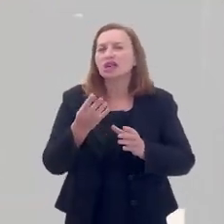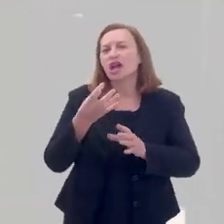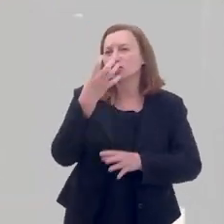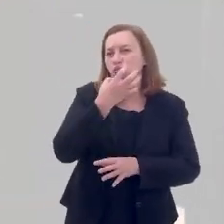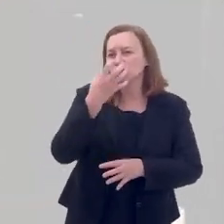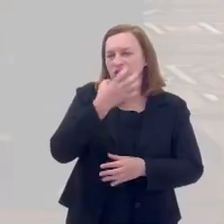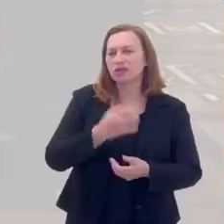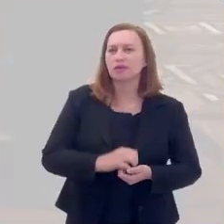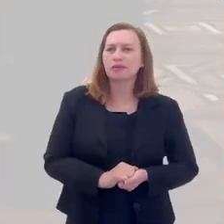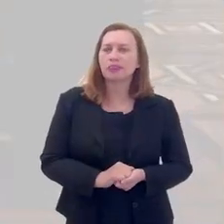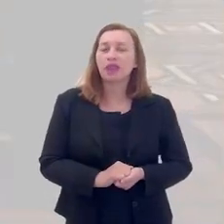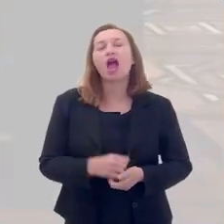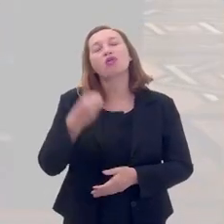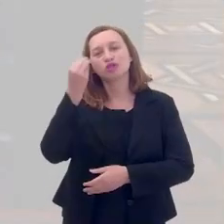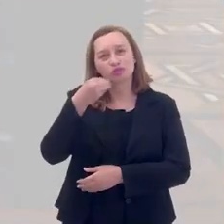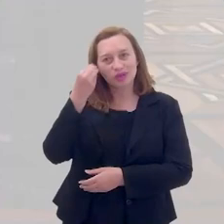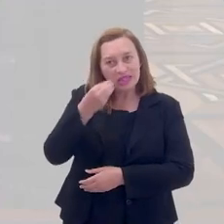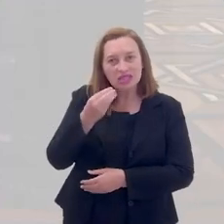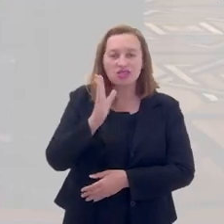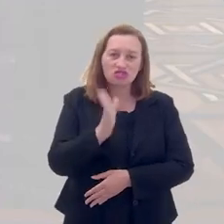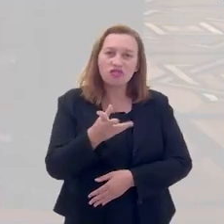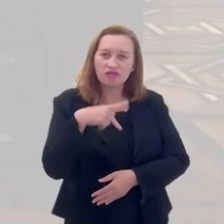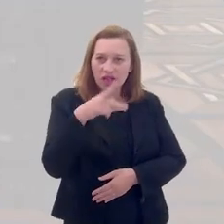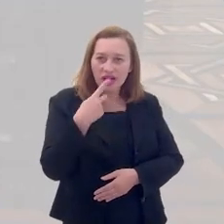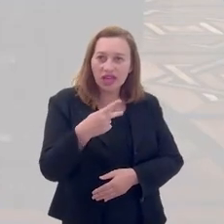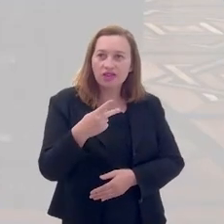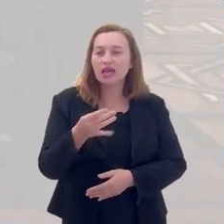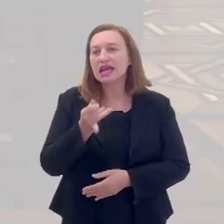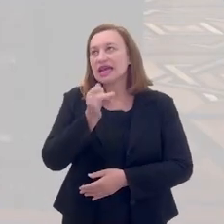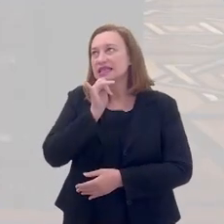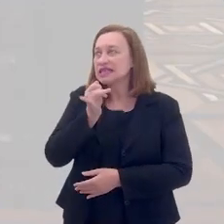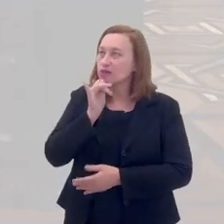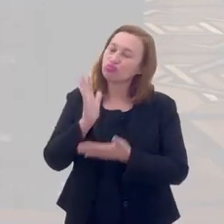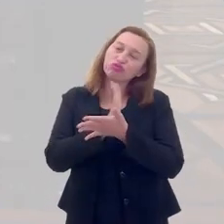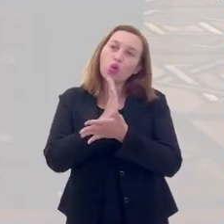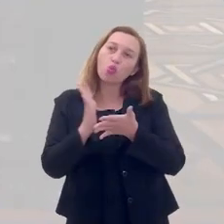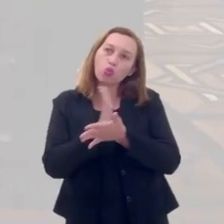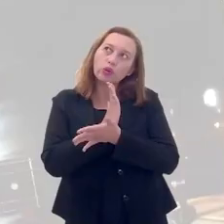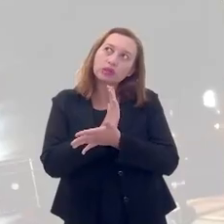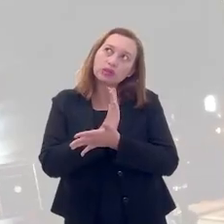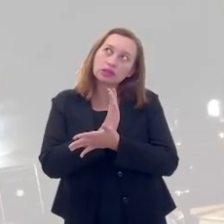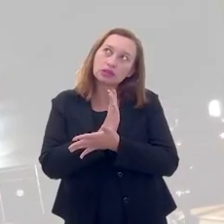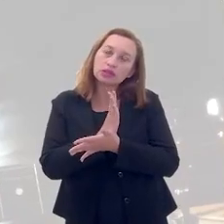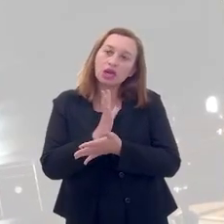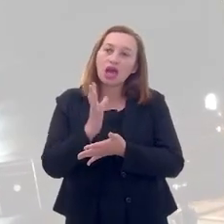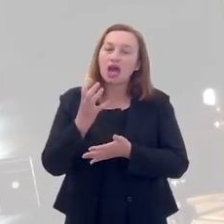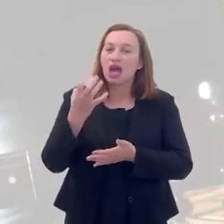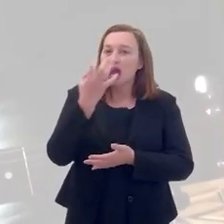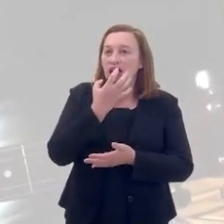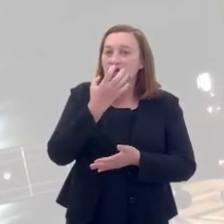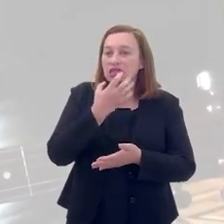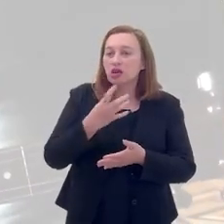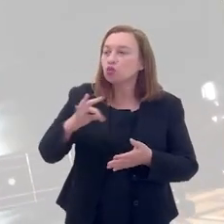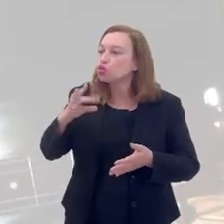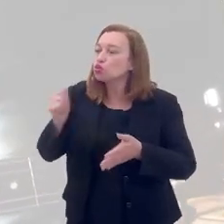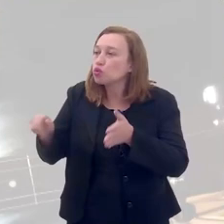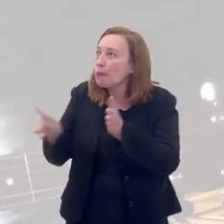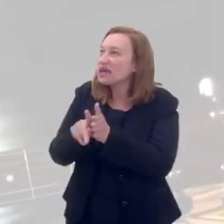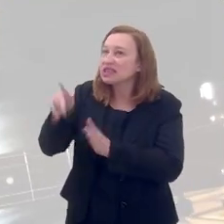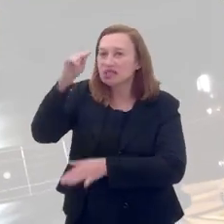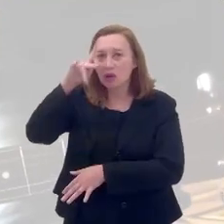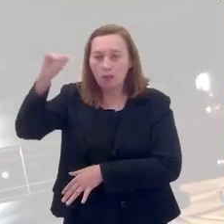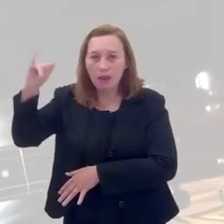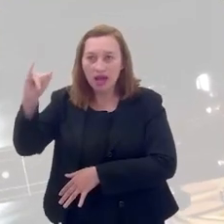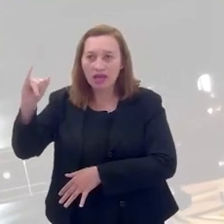músicas Então isso é uma experiência como eu disse eu vou dar um exemplo de algumas talvez a canção tudo é do pai que nasceu